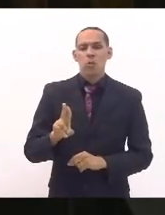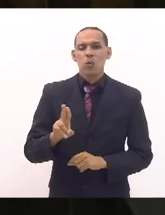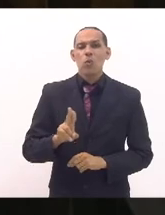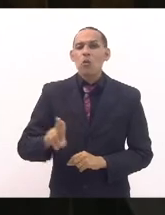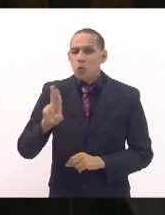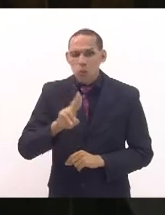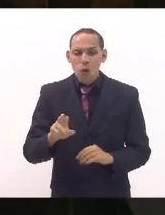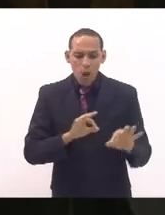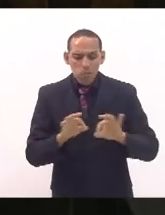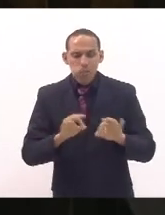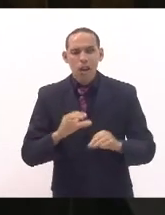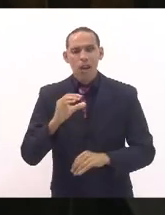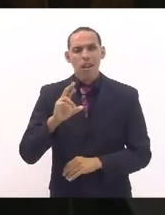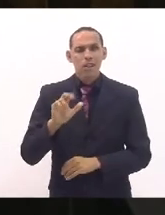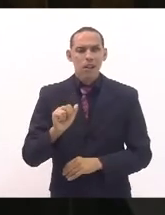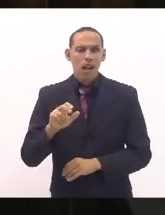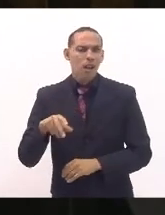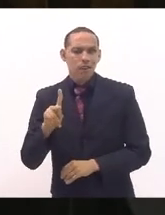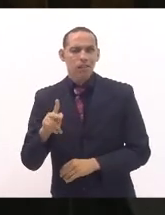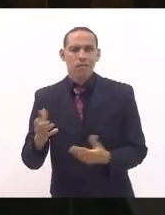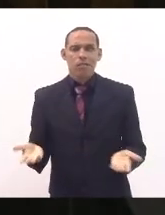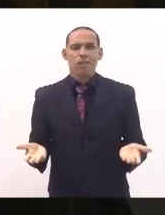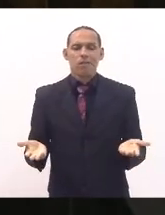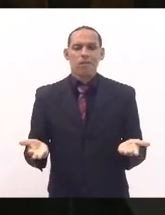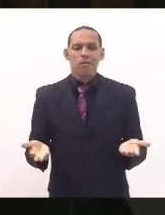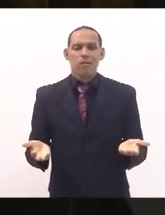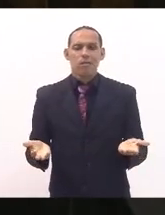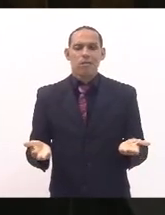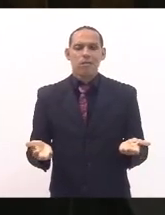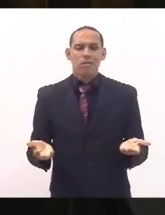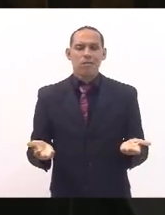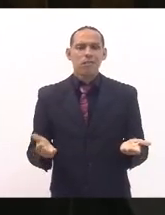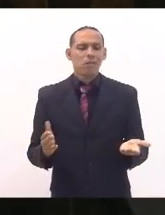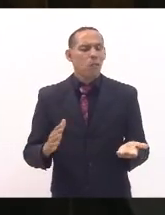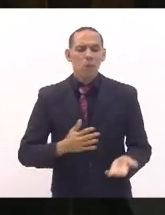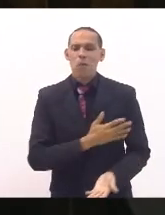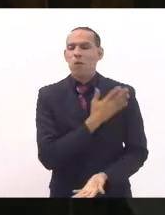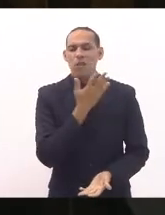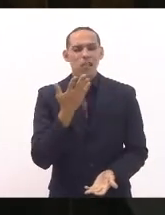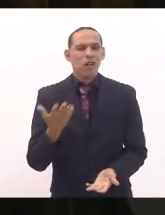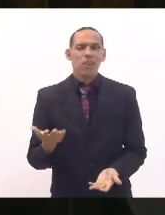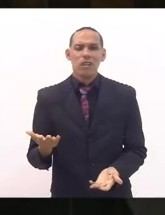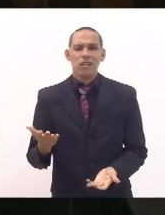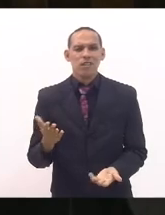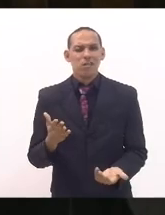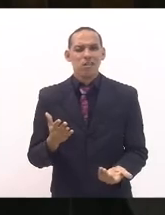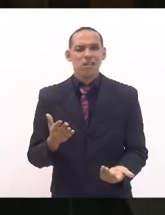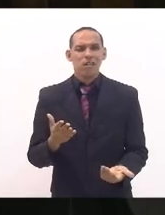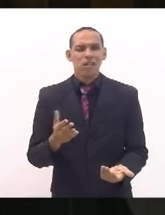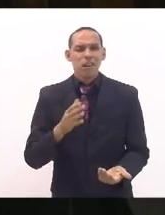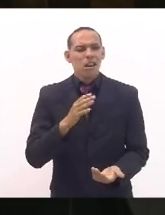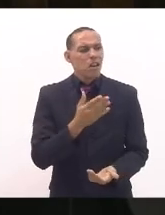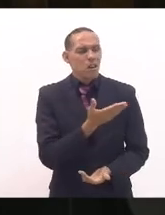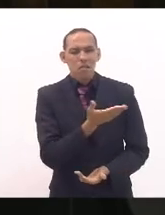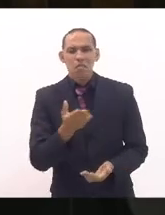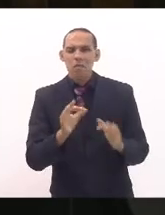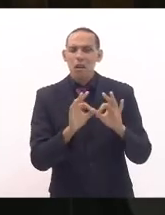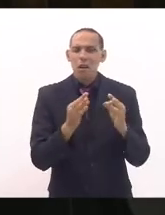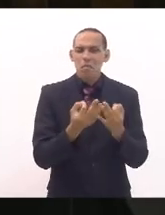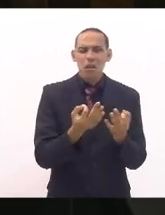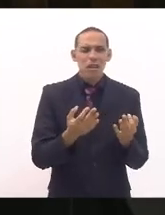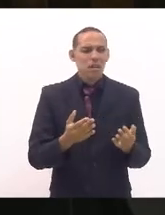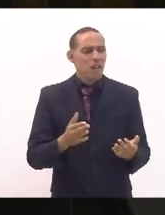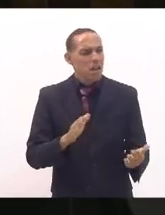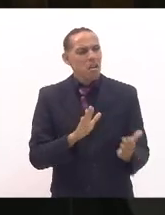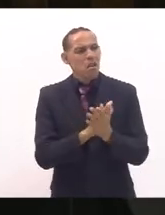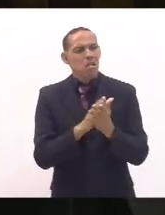o consumo controlado de crack. Então é tanta aberração, é tanta afronta às instituições, às famílias,